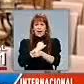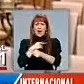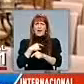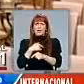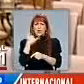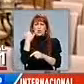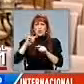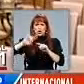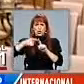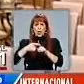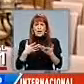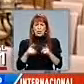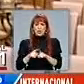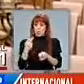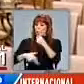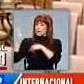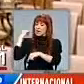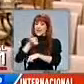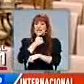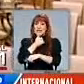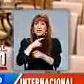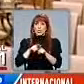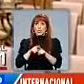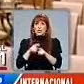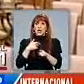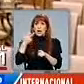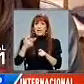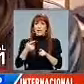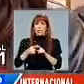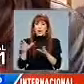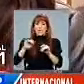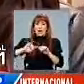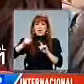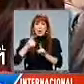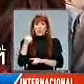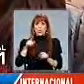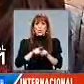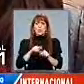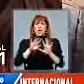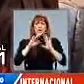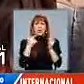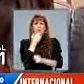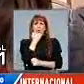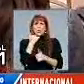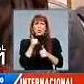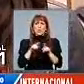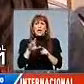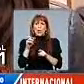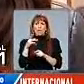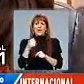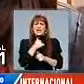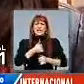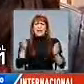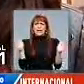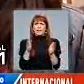ano. Ano passado decidi que quero ficar um mais ano. Generally it's very nice. Covilhã is a small city, but it's